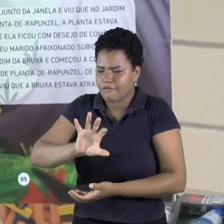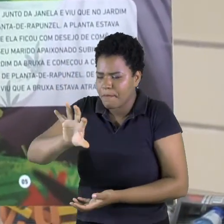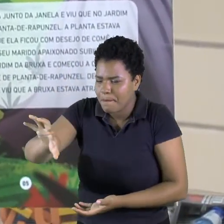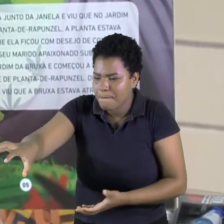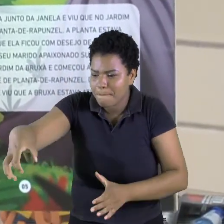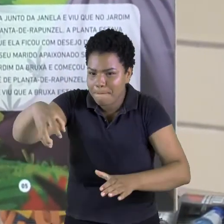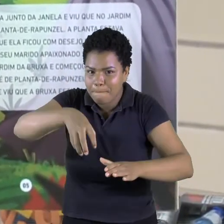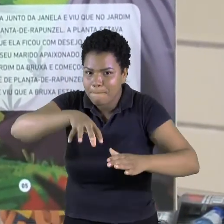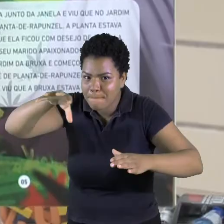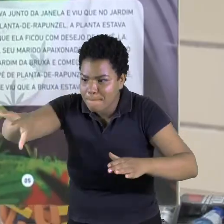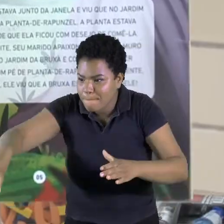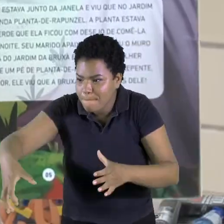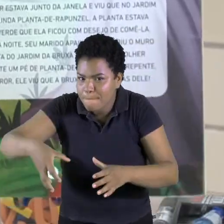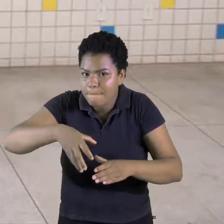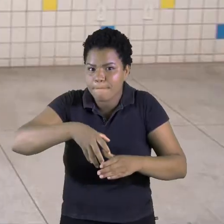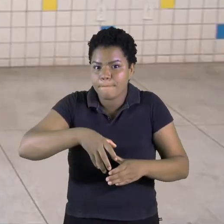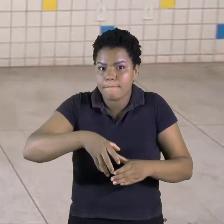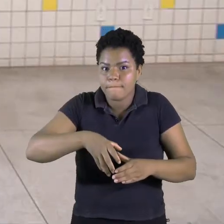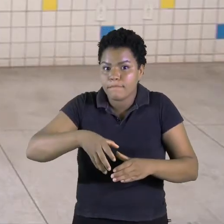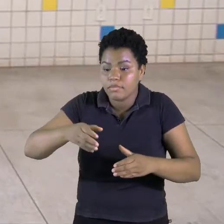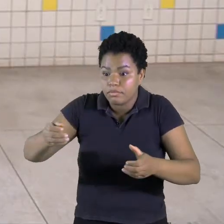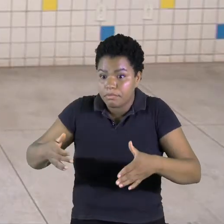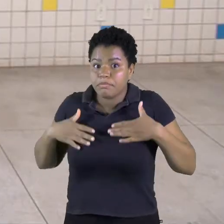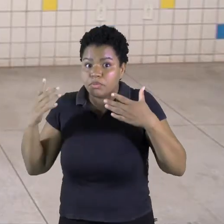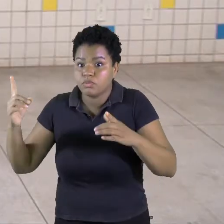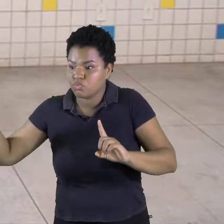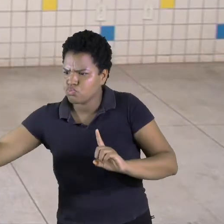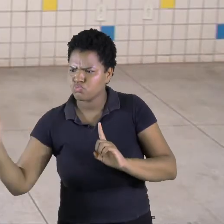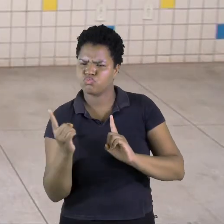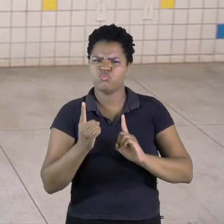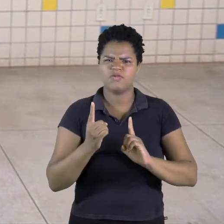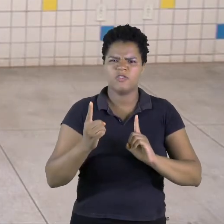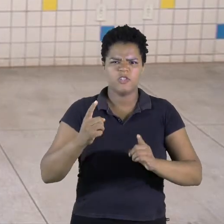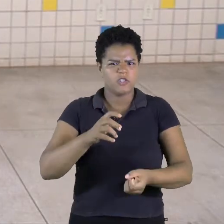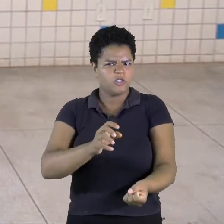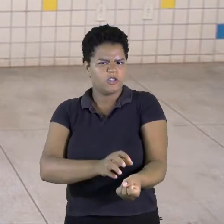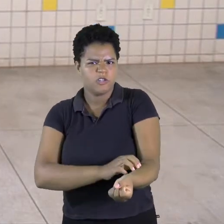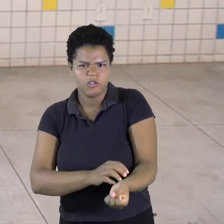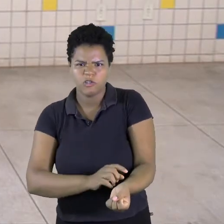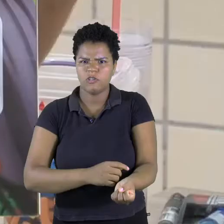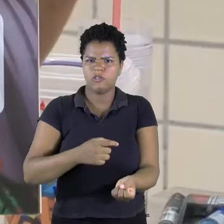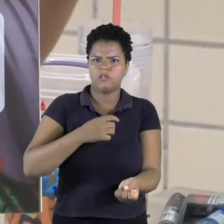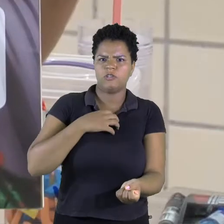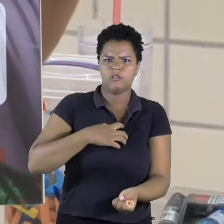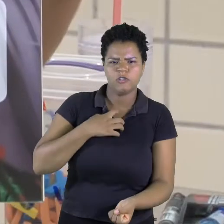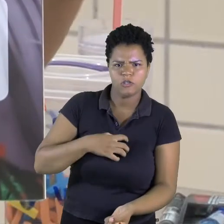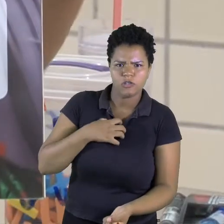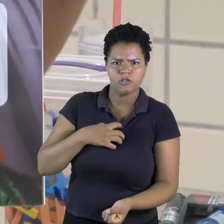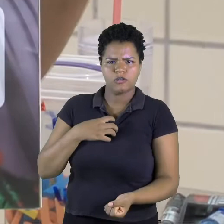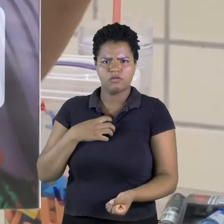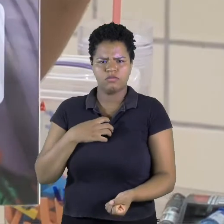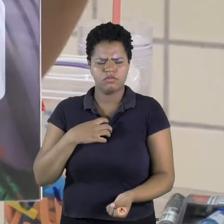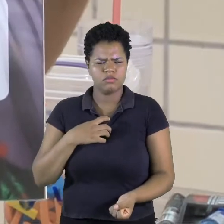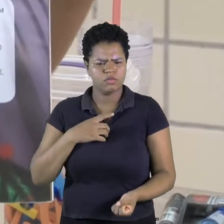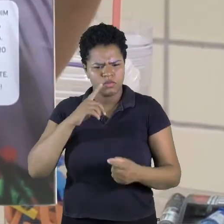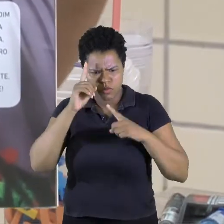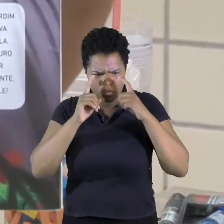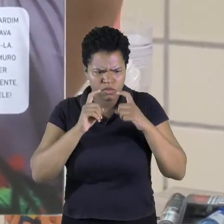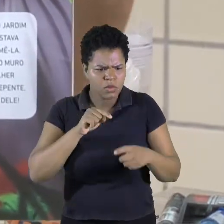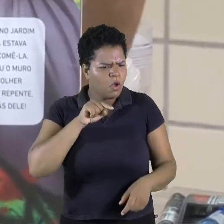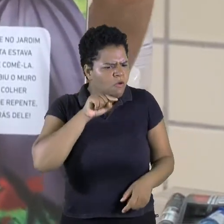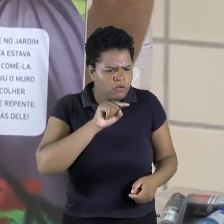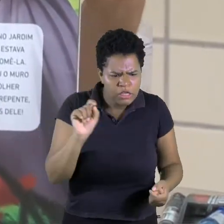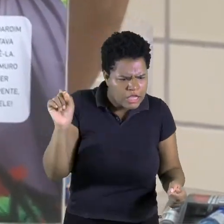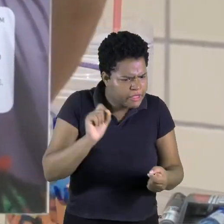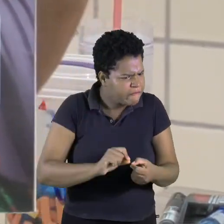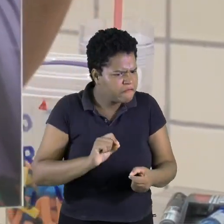colhendo, e de repente ela aparece, brava, zangada, olha a expressão, e fala, o que você está fazendo no